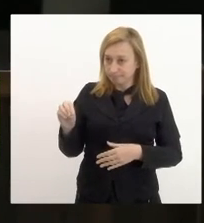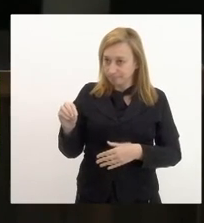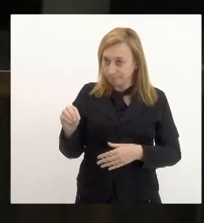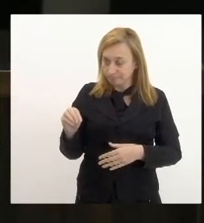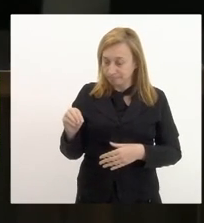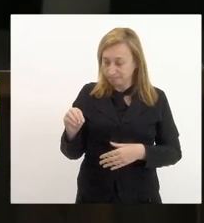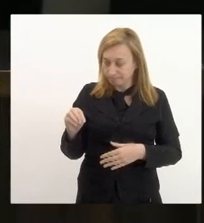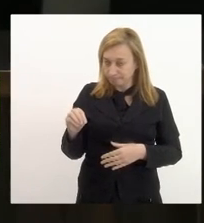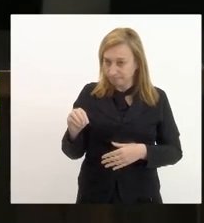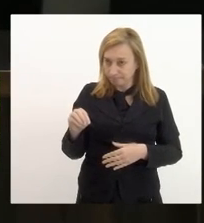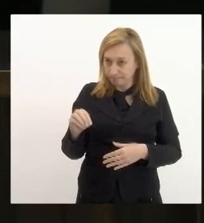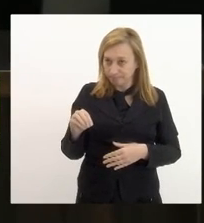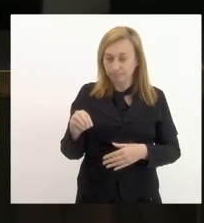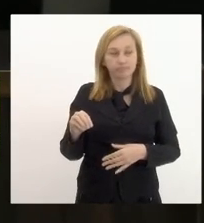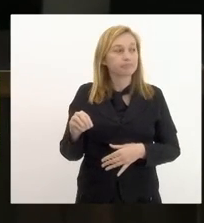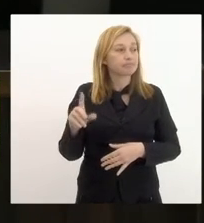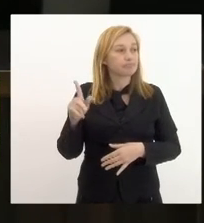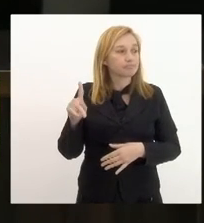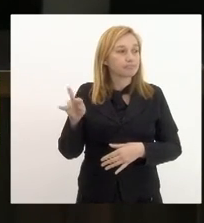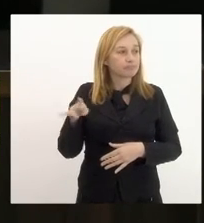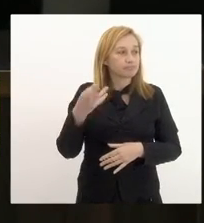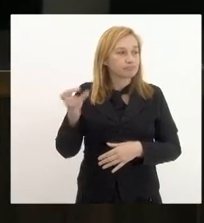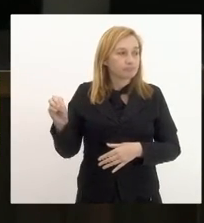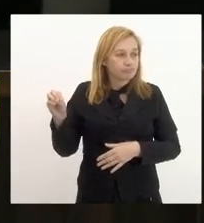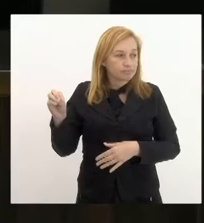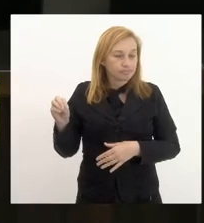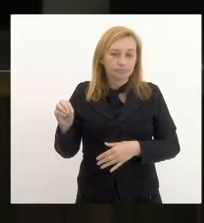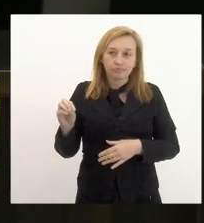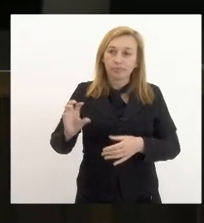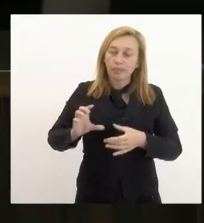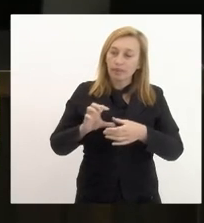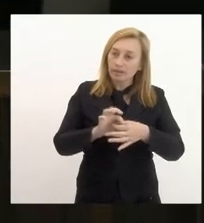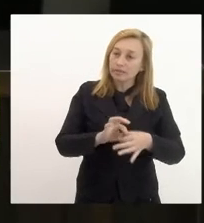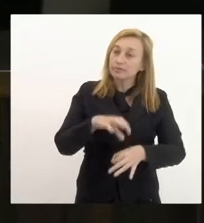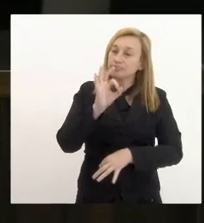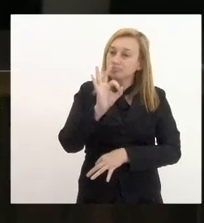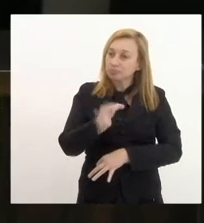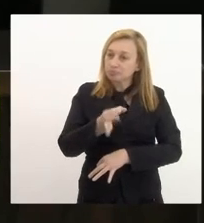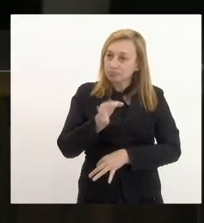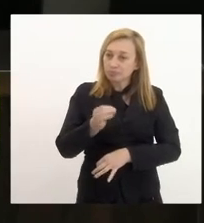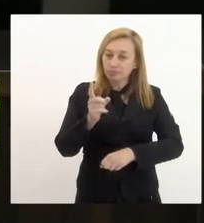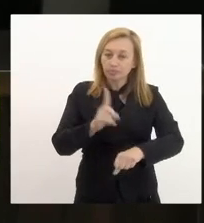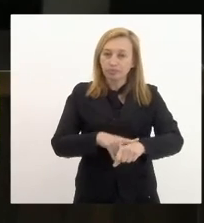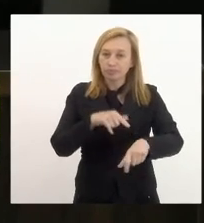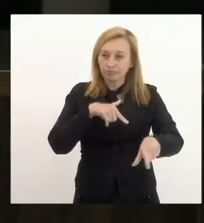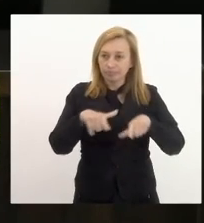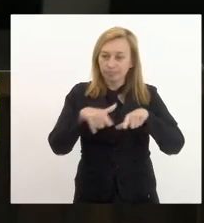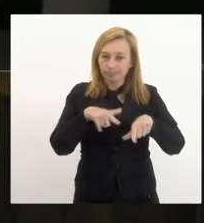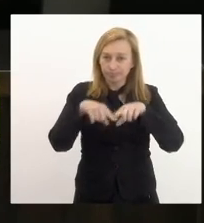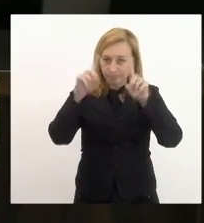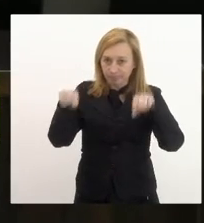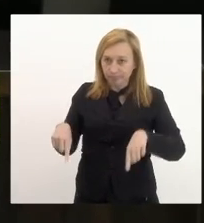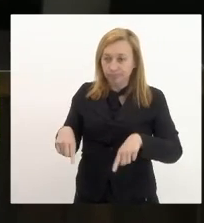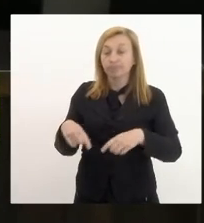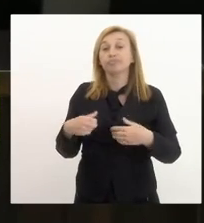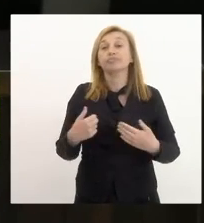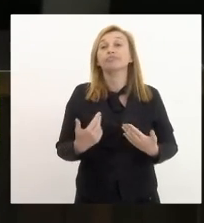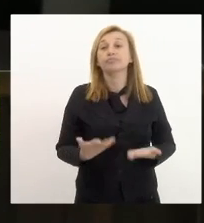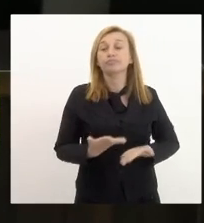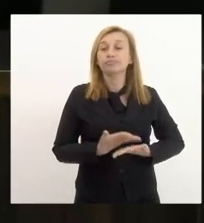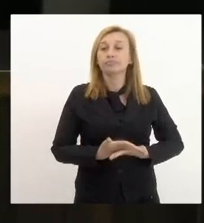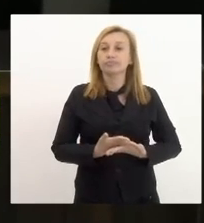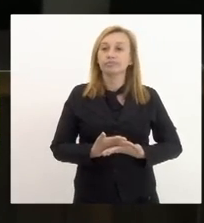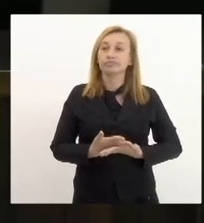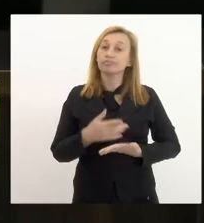preocupações e as ações vinculadas exclusivamente é o tempo dos serviços dos Servidores